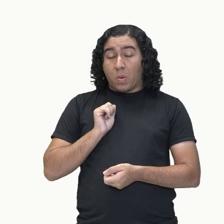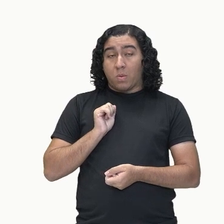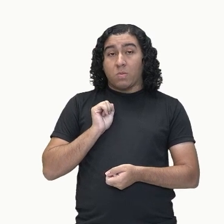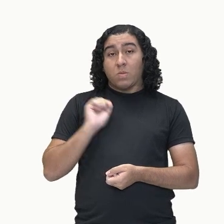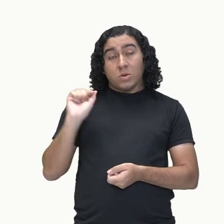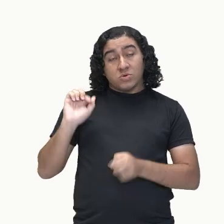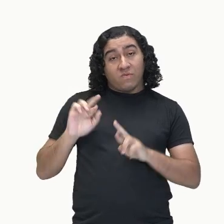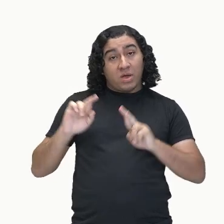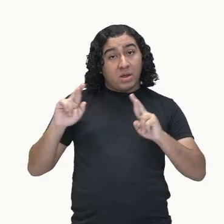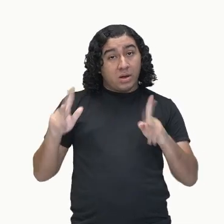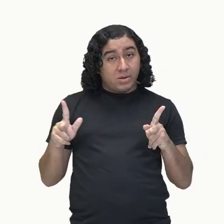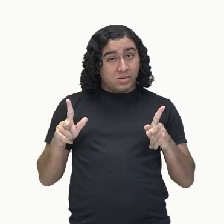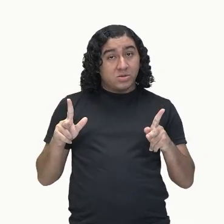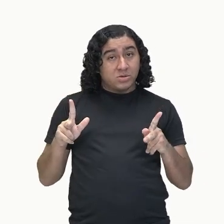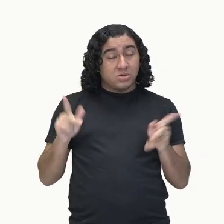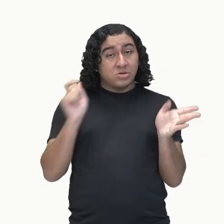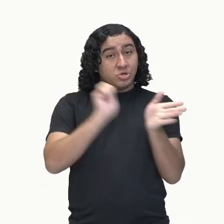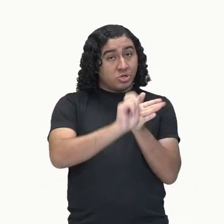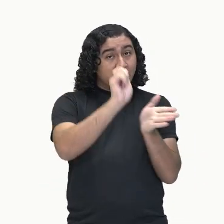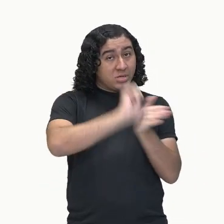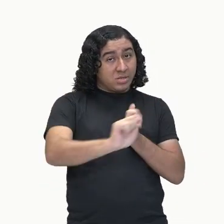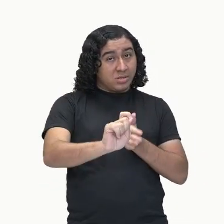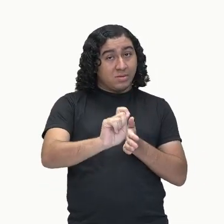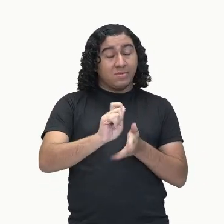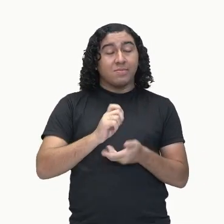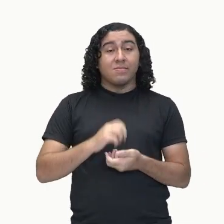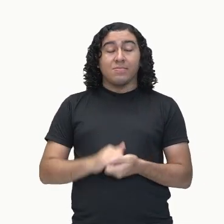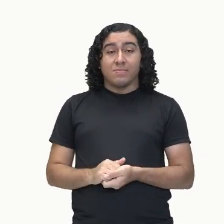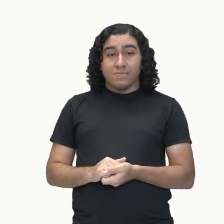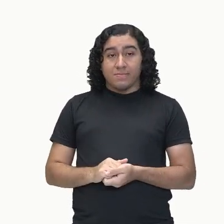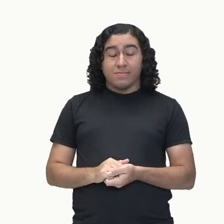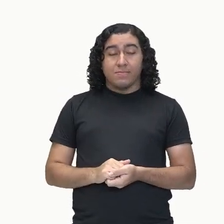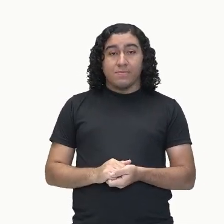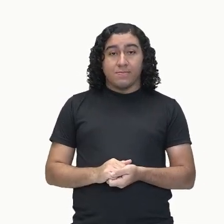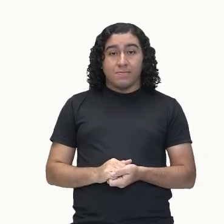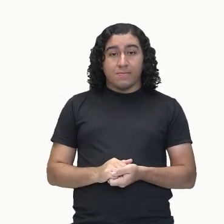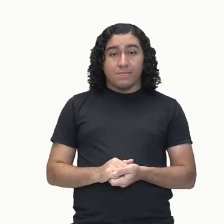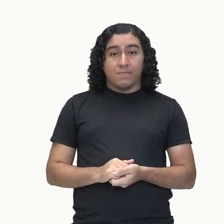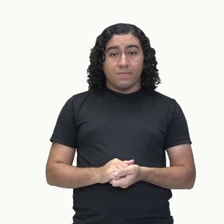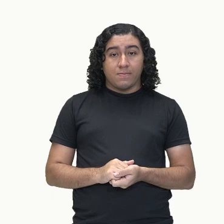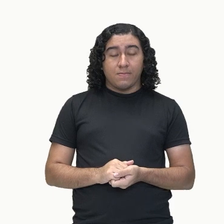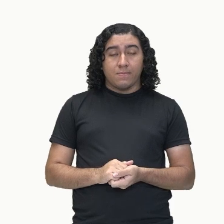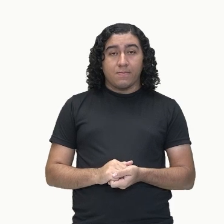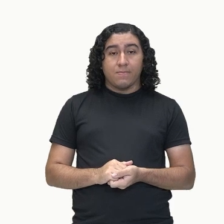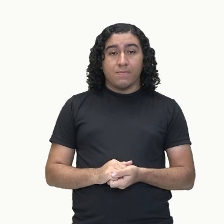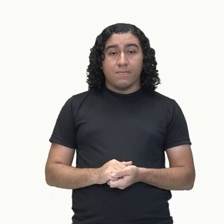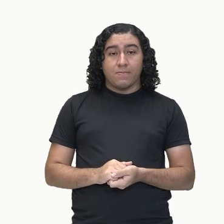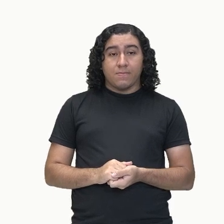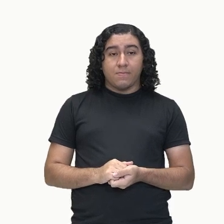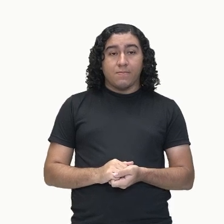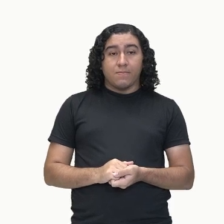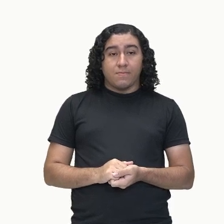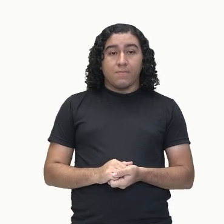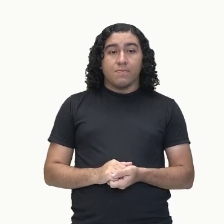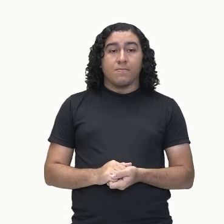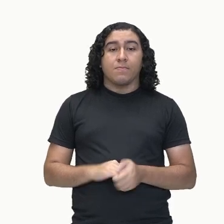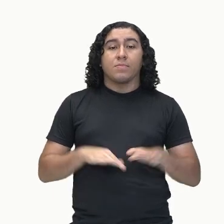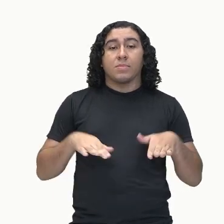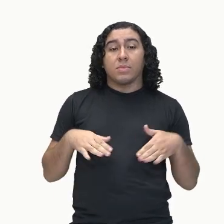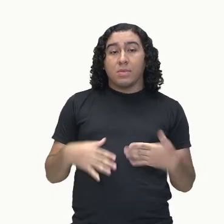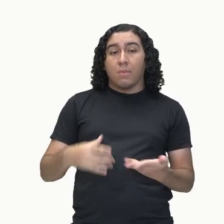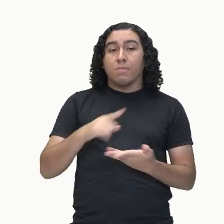a ver com português cada um no seu quadrado Ele termina em ir logo da terceira conjugação então nós temos